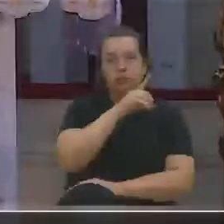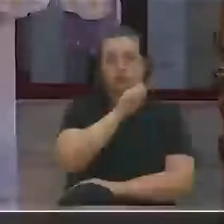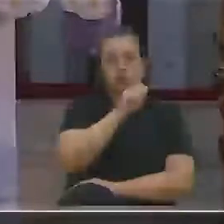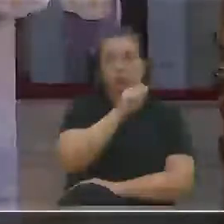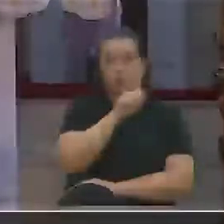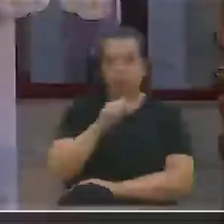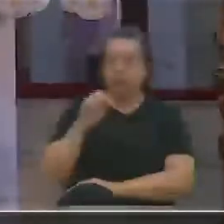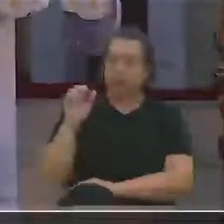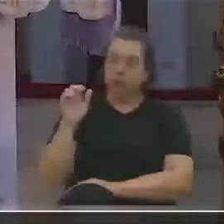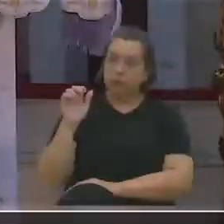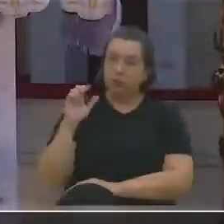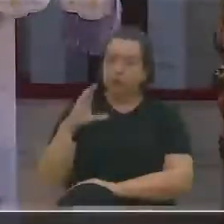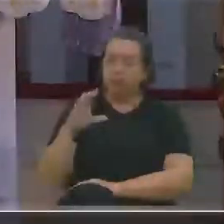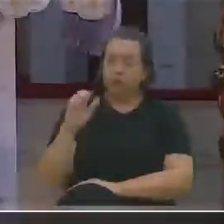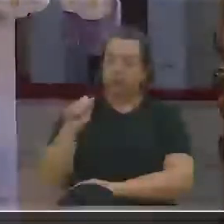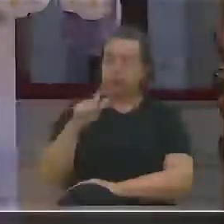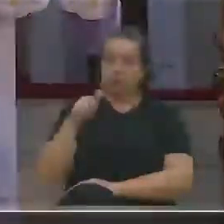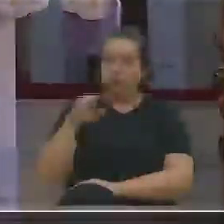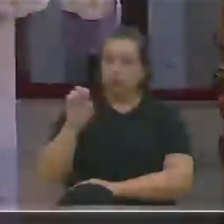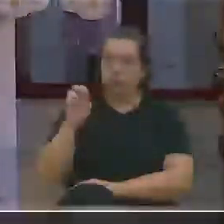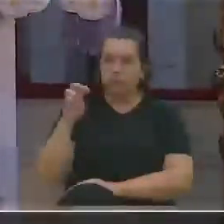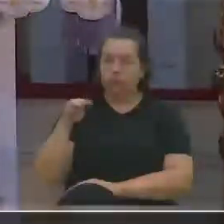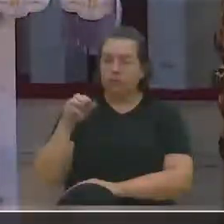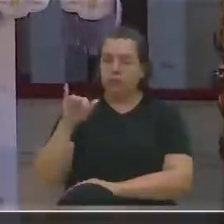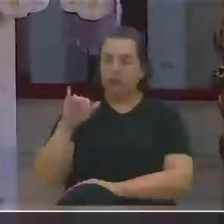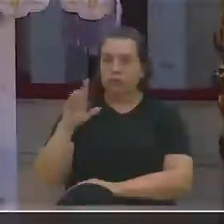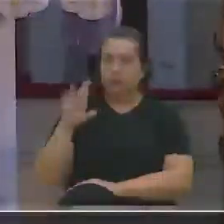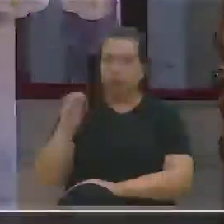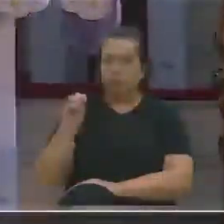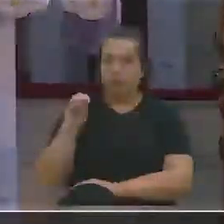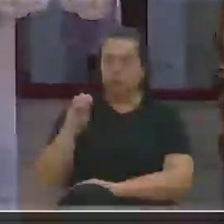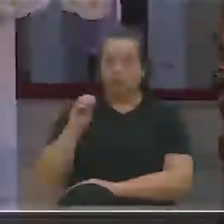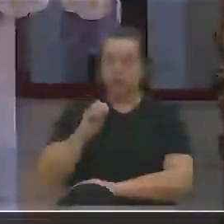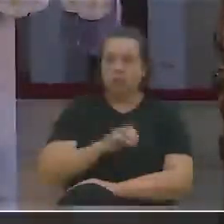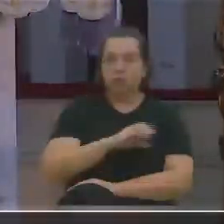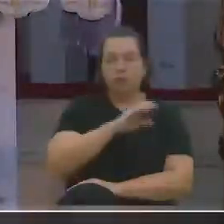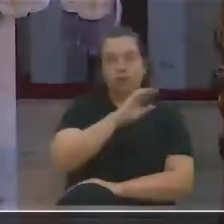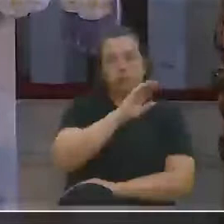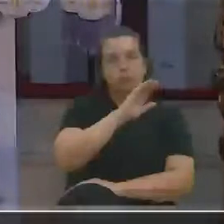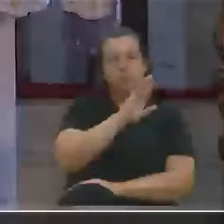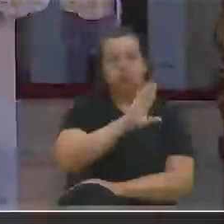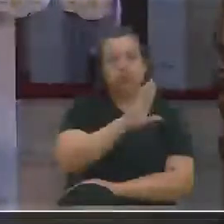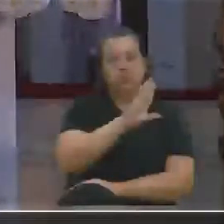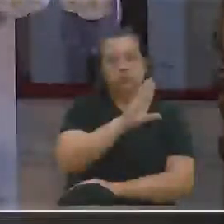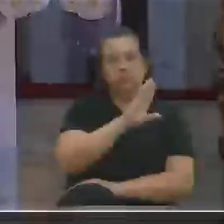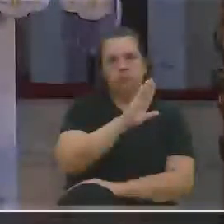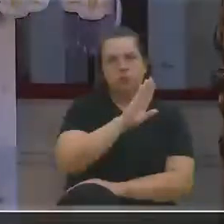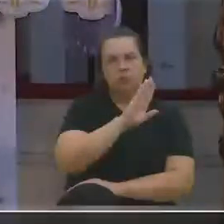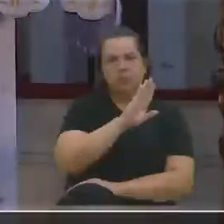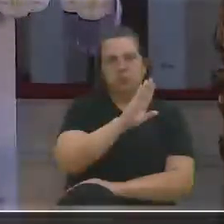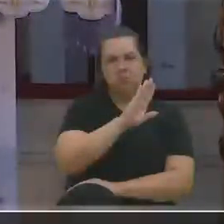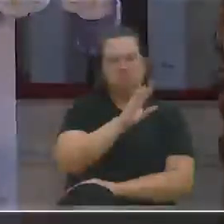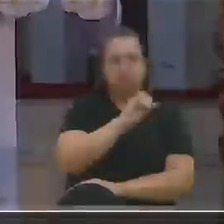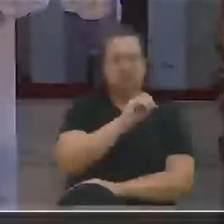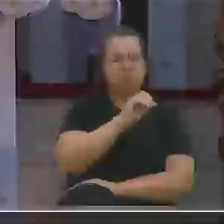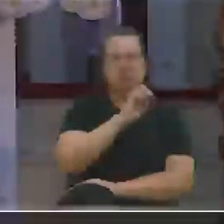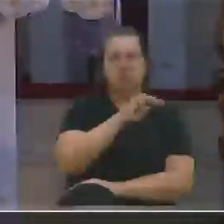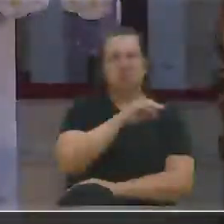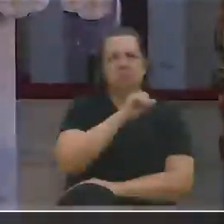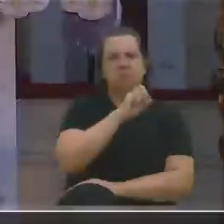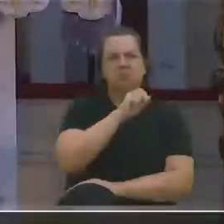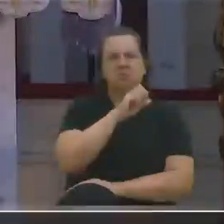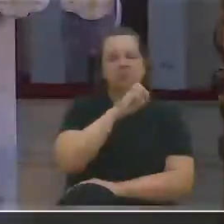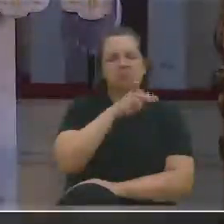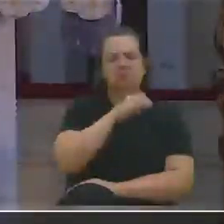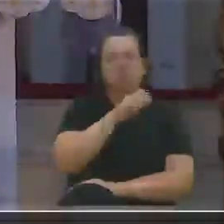Angelina, Casimiro Moscalec, Obismar Pereira, Octávia